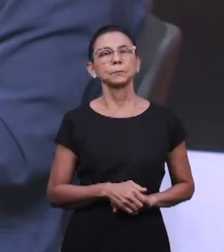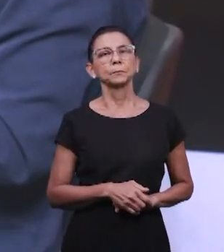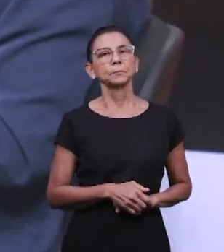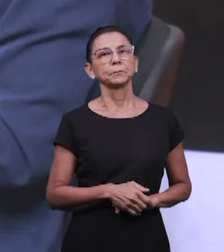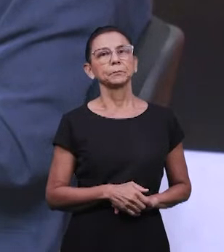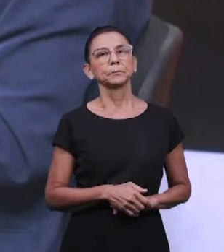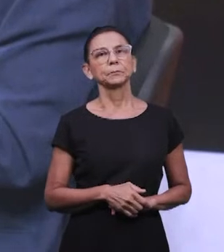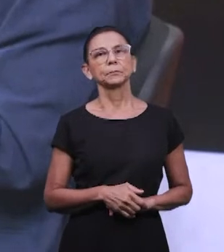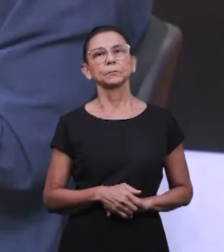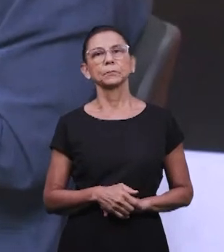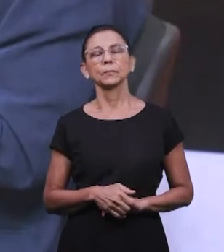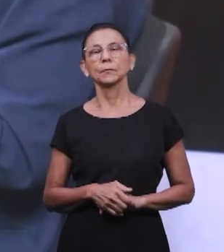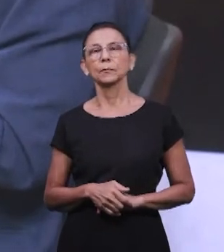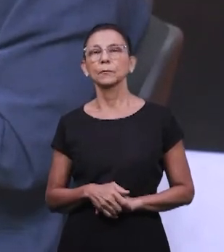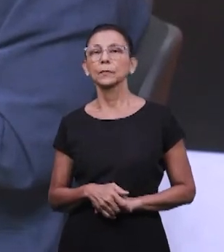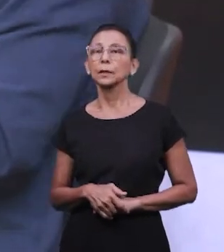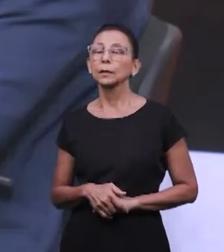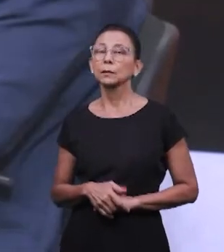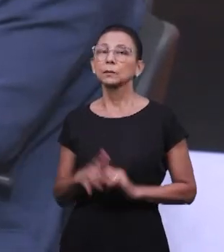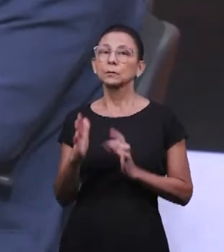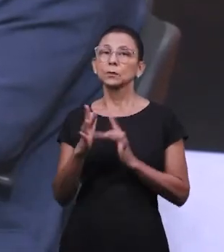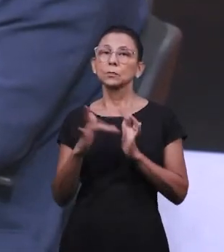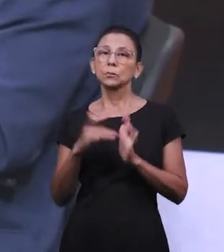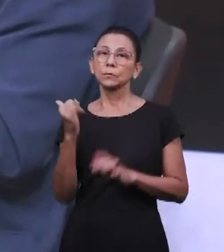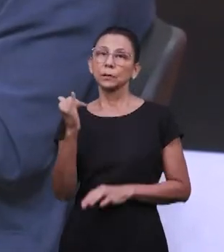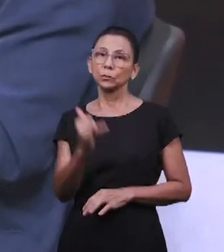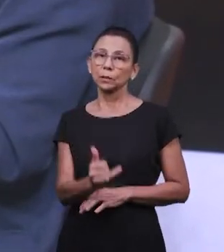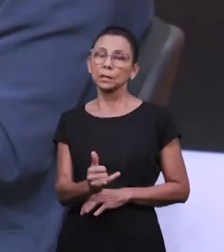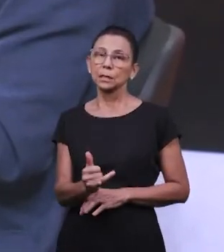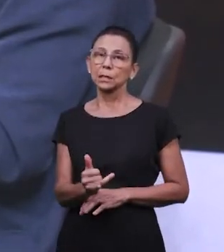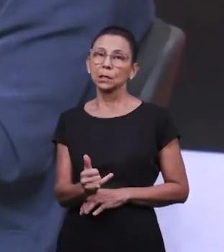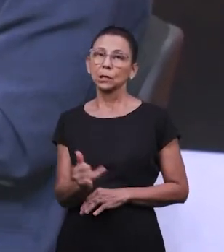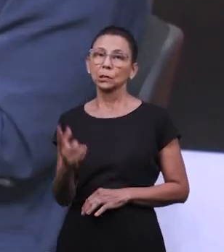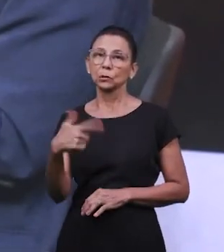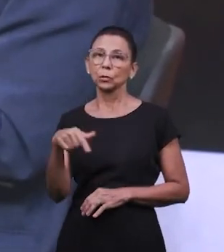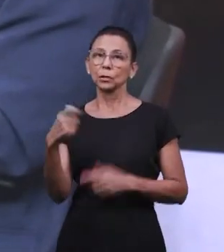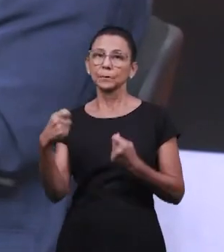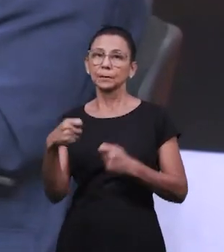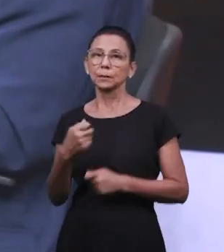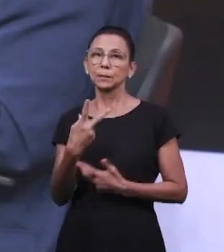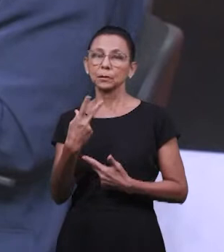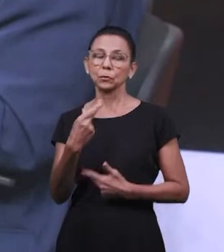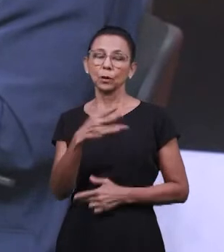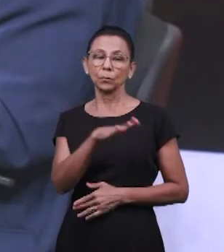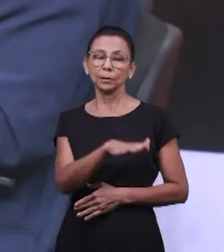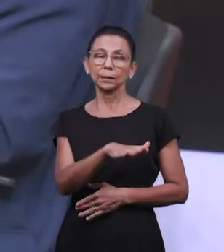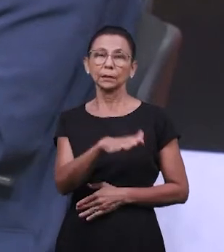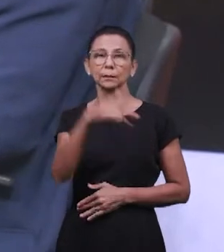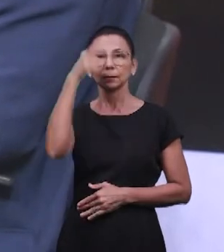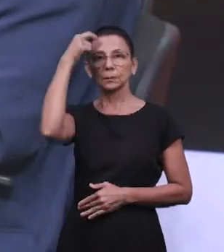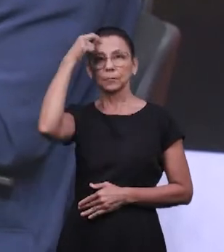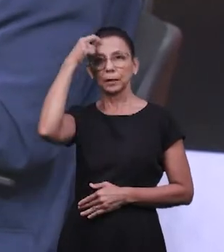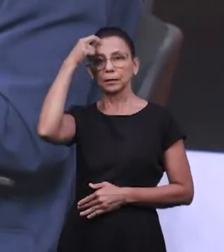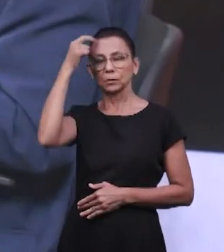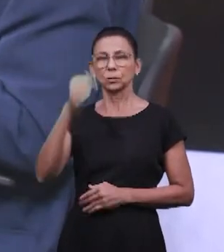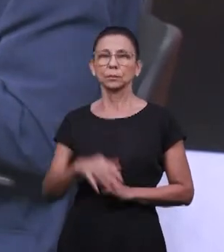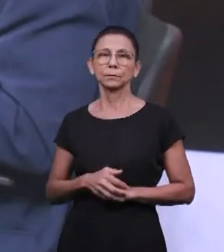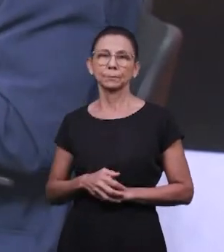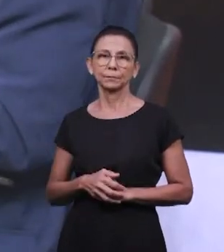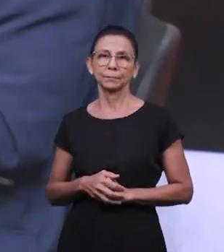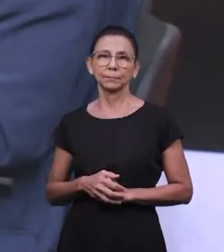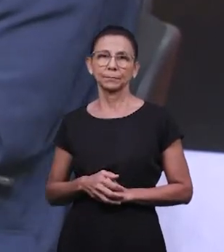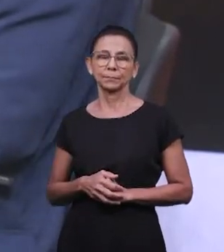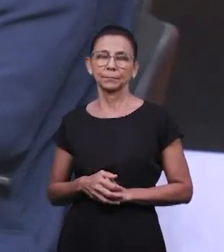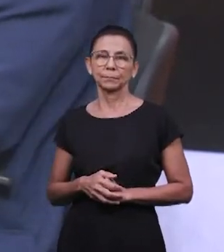o reino dos céus. A criança é um exemplo no Velho Testamento, é um exemplo novo também no Testamento. Então, nós temos que a nossa